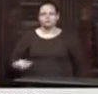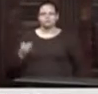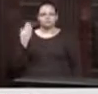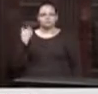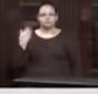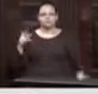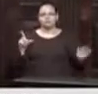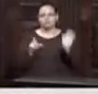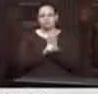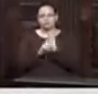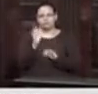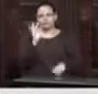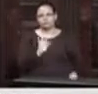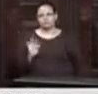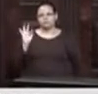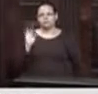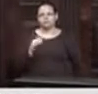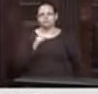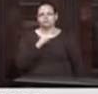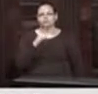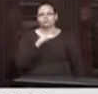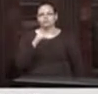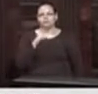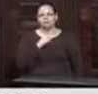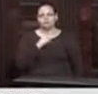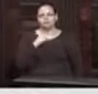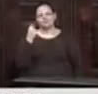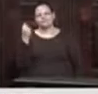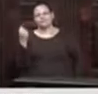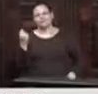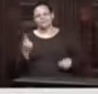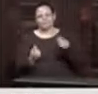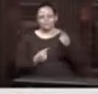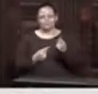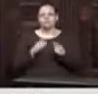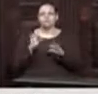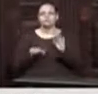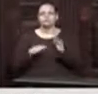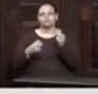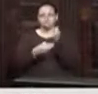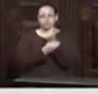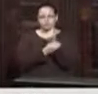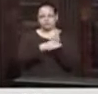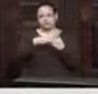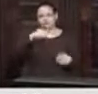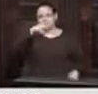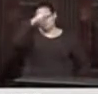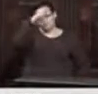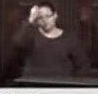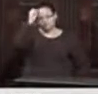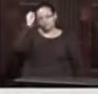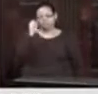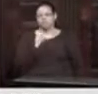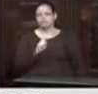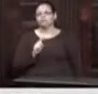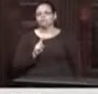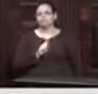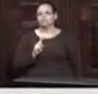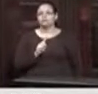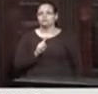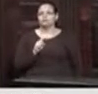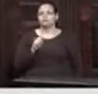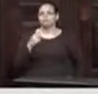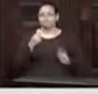lei federal, havia uma excepcionalidade na questão da segurança pública, o que não se reproduziu